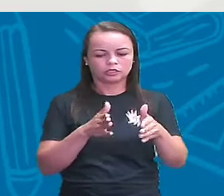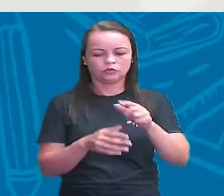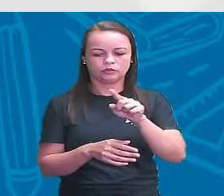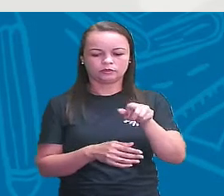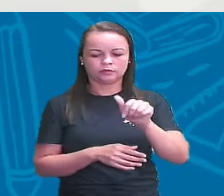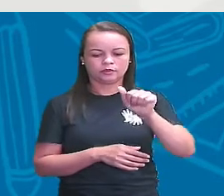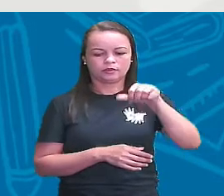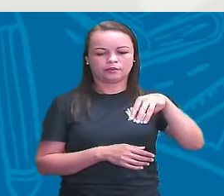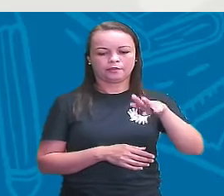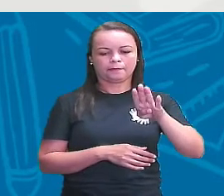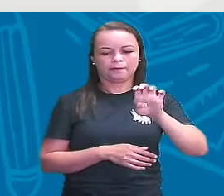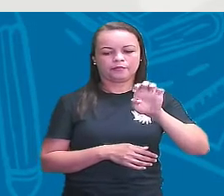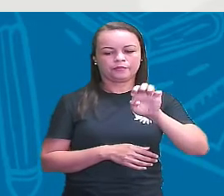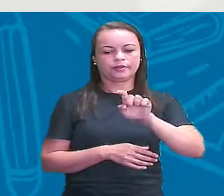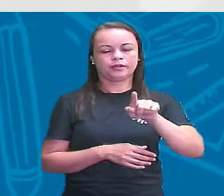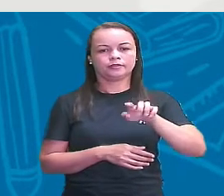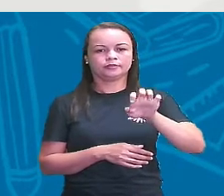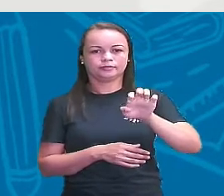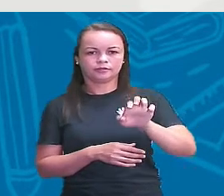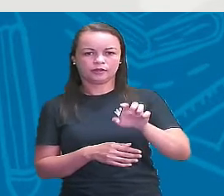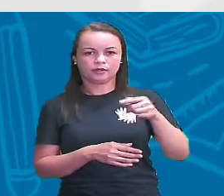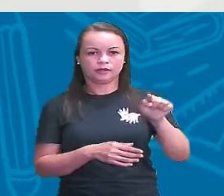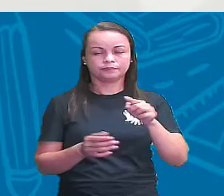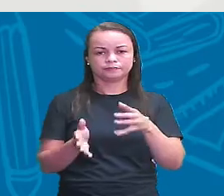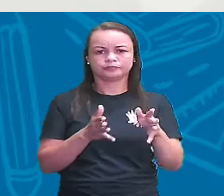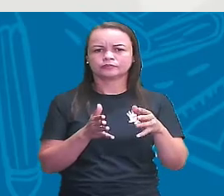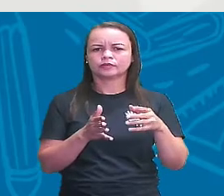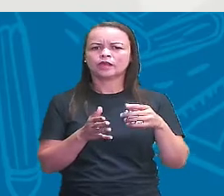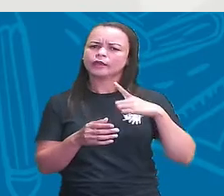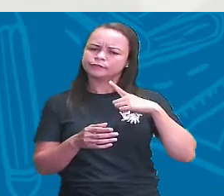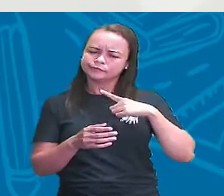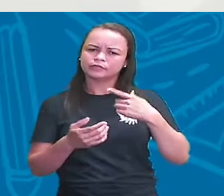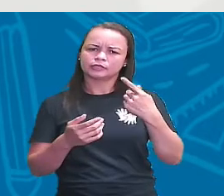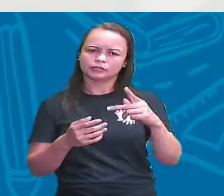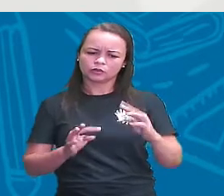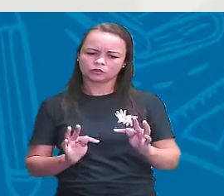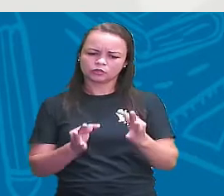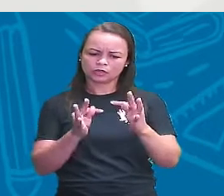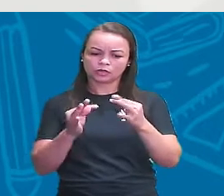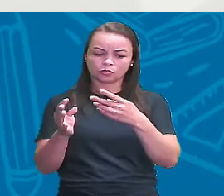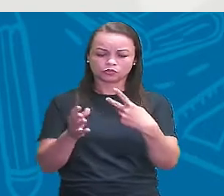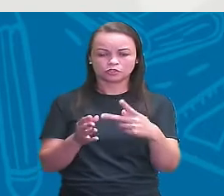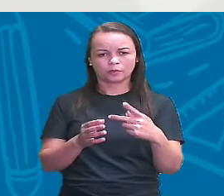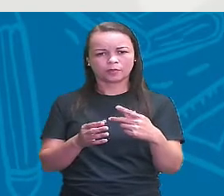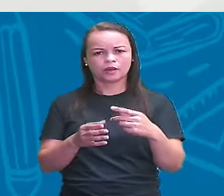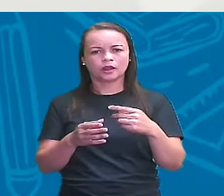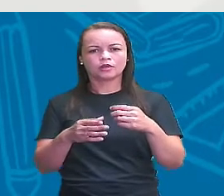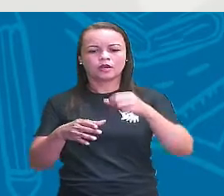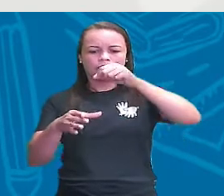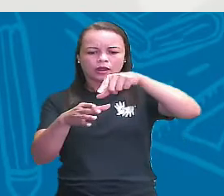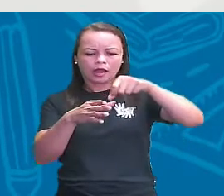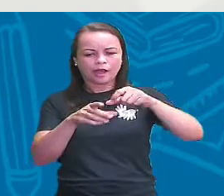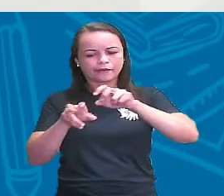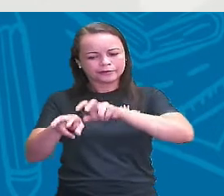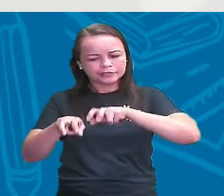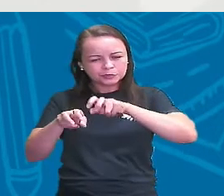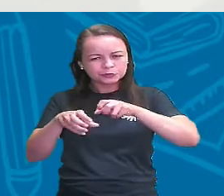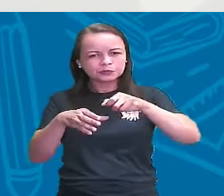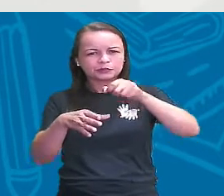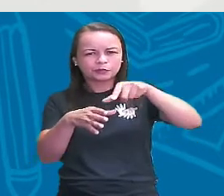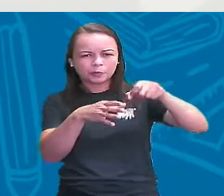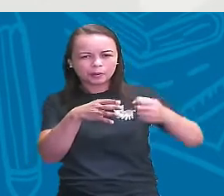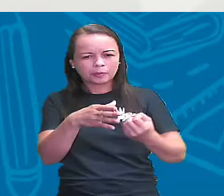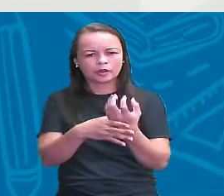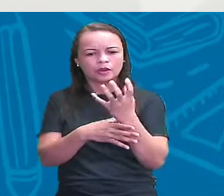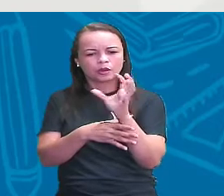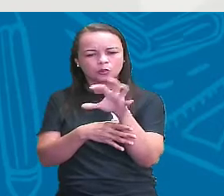eles desenvolviam lá esse complexo de irrigação para poder alimentar as suas agriculturas, para fazer a retirada de água,